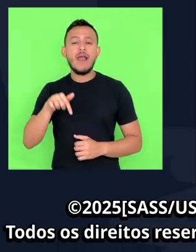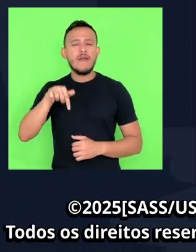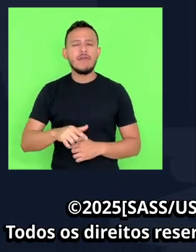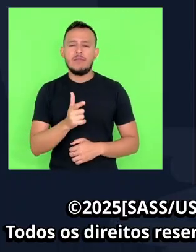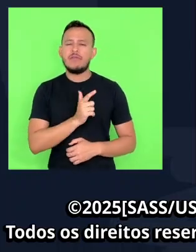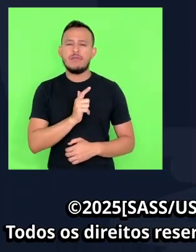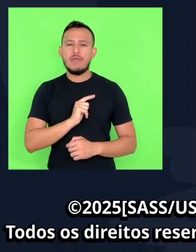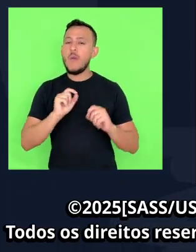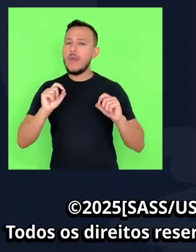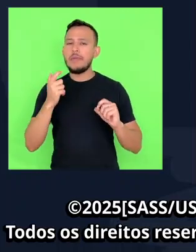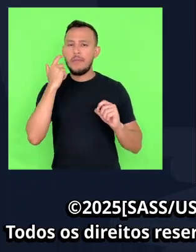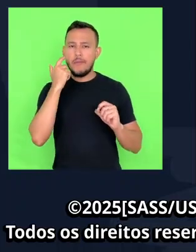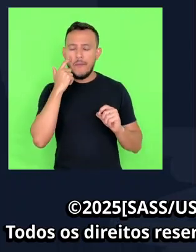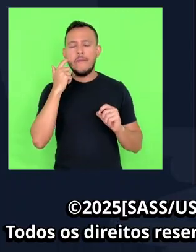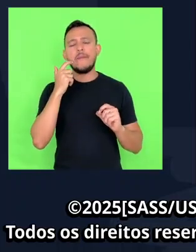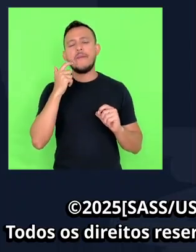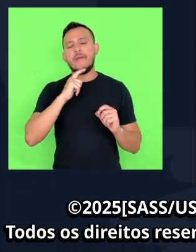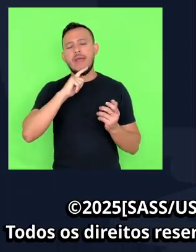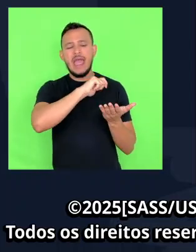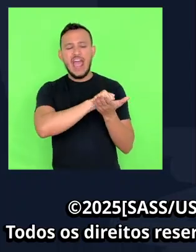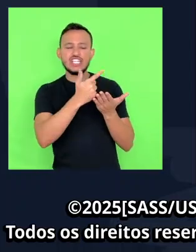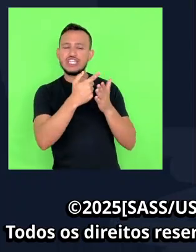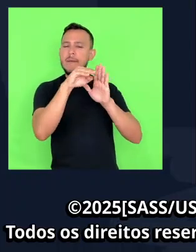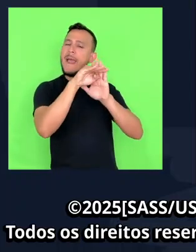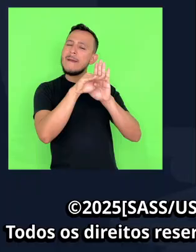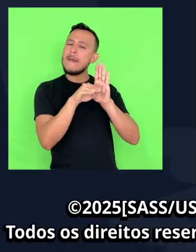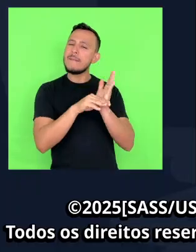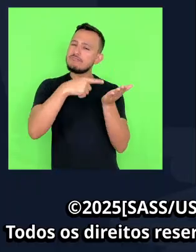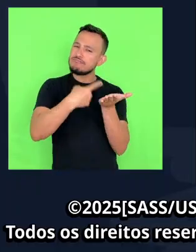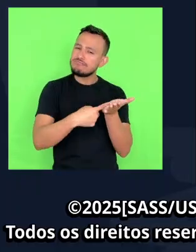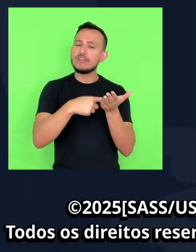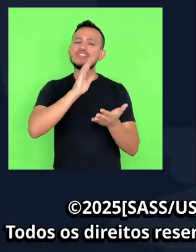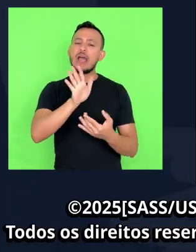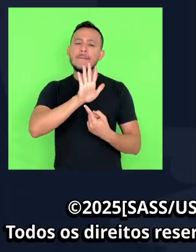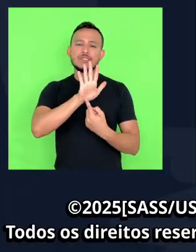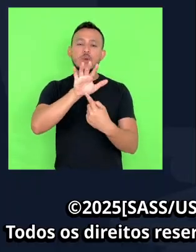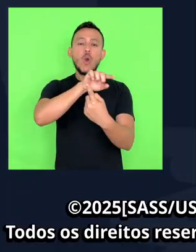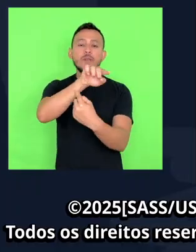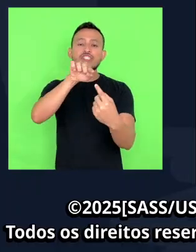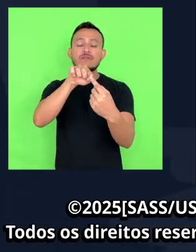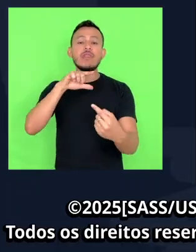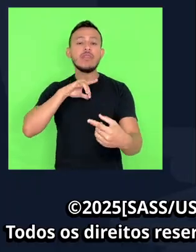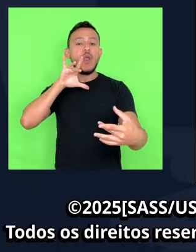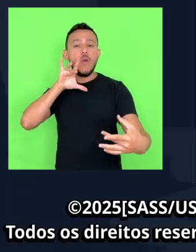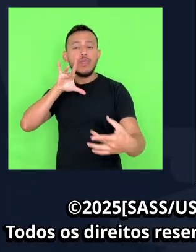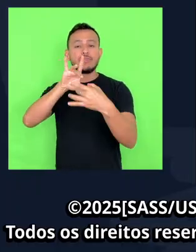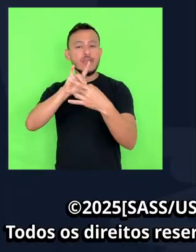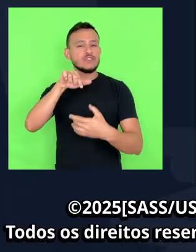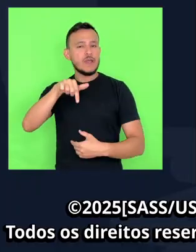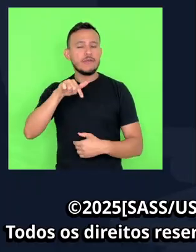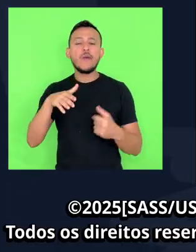nós temos aqui uma agenda, né? Depois que eu apresentei esses objetivos, nós vamos falar de um